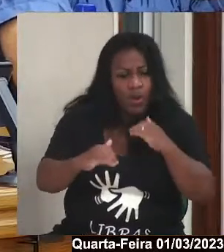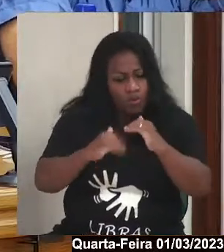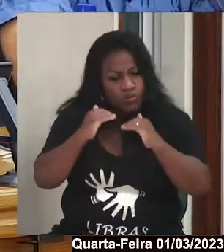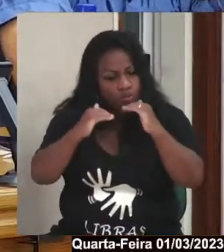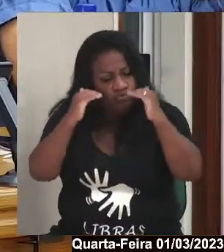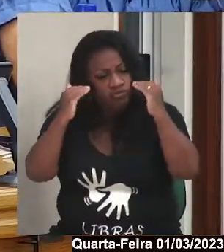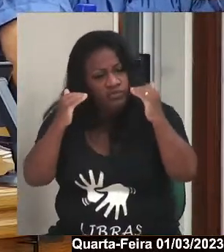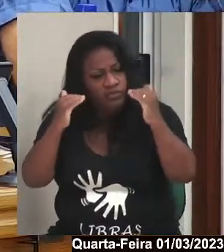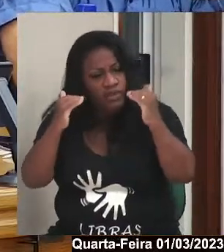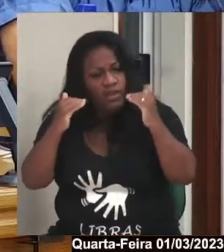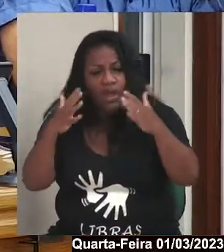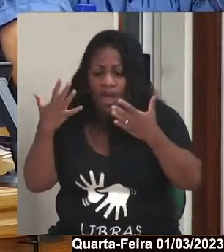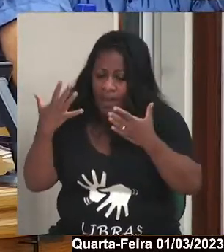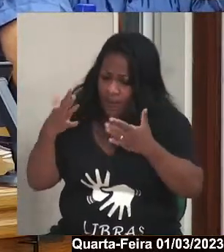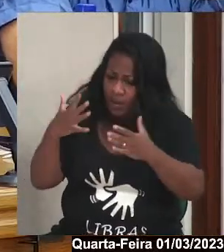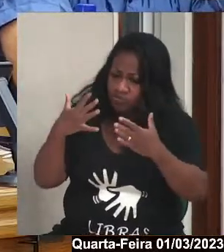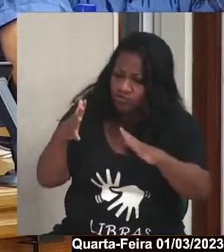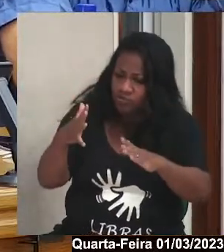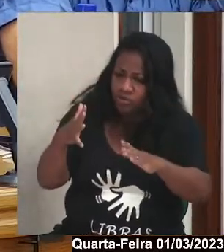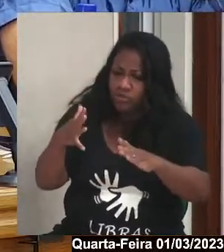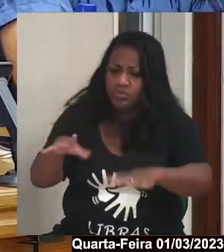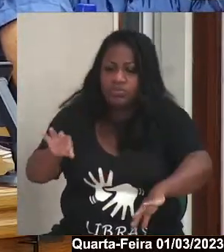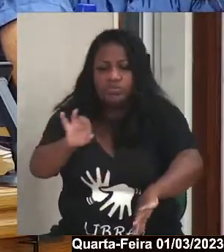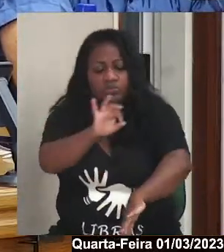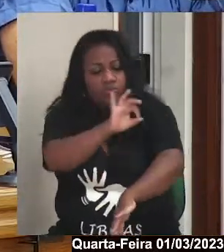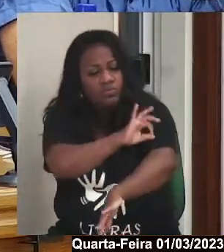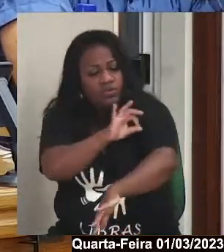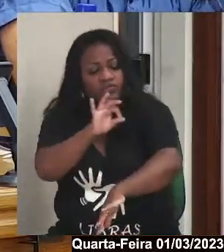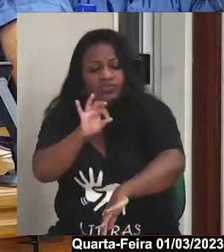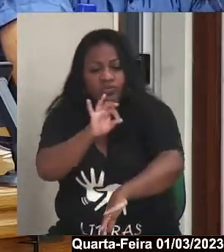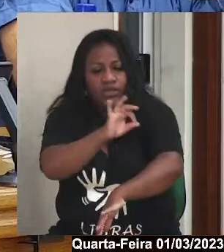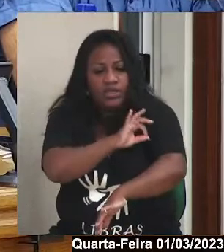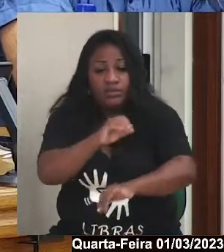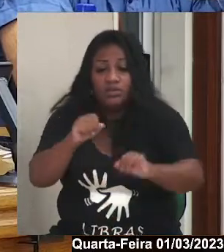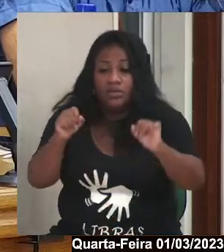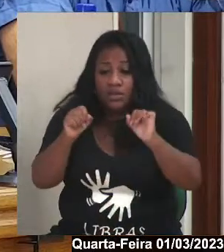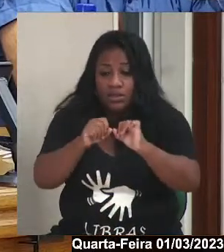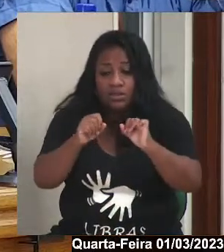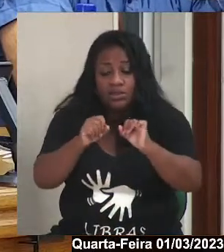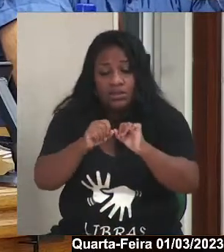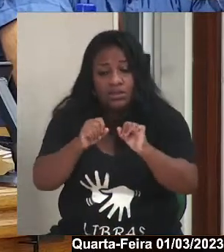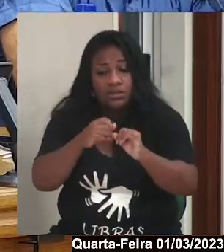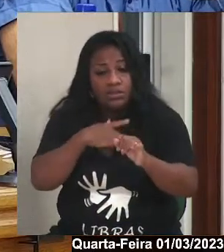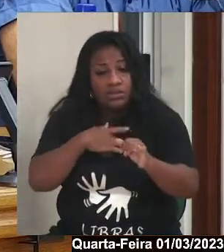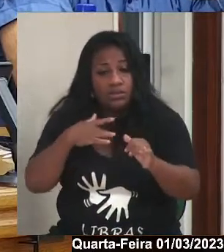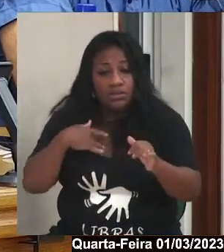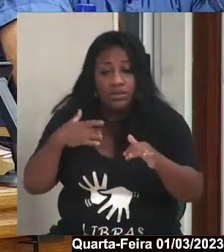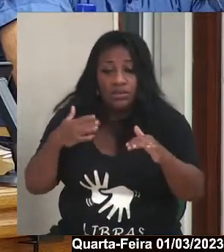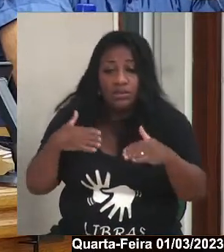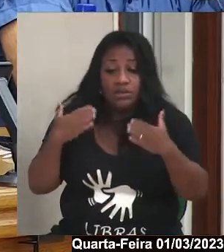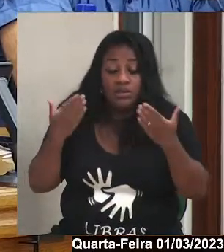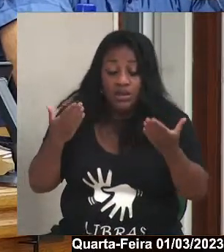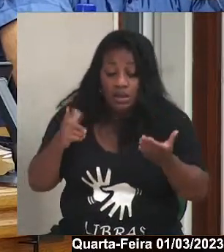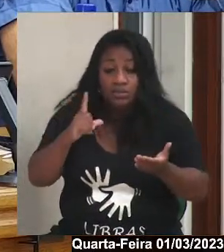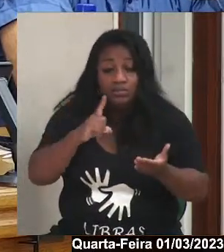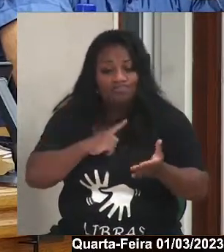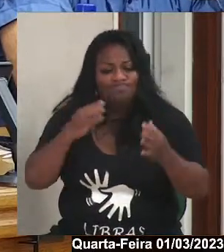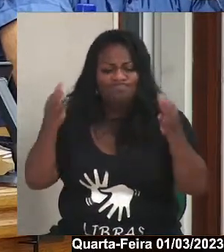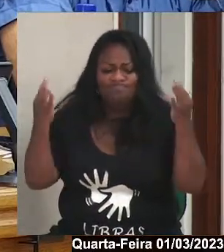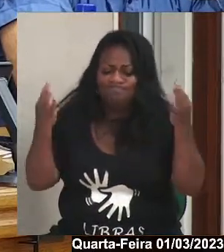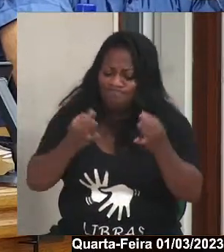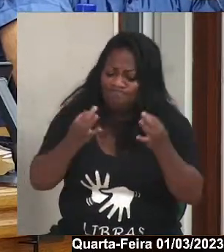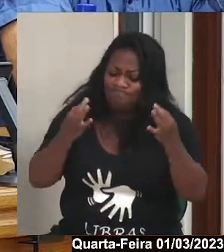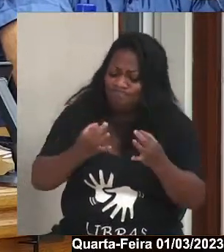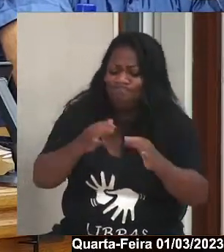vezes, aplaudindo as ações do governo referente à saúde, eu já fico mais tranquilo. Então, eu tenho certeza